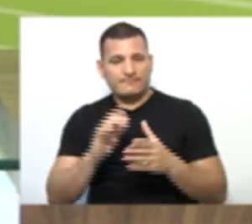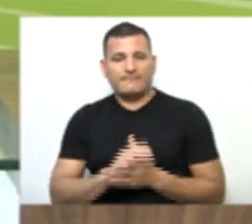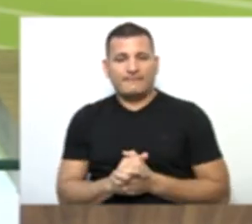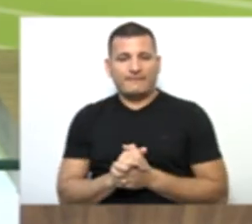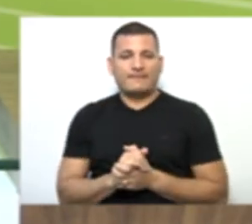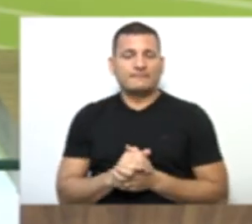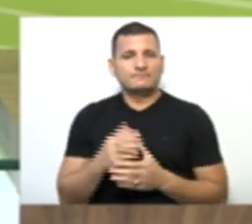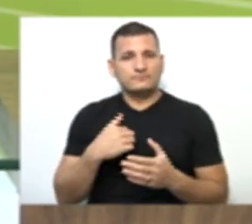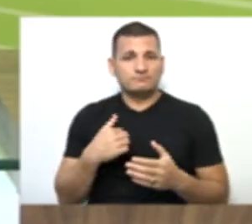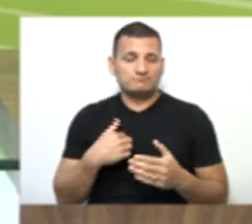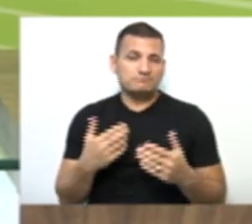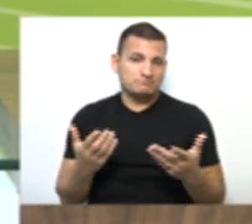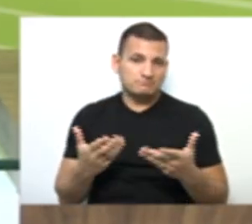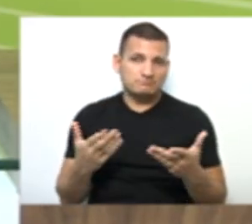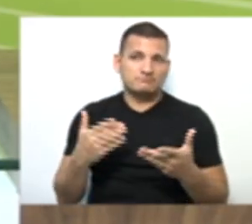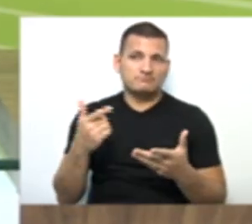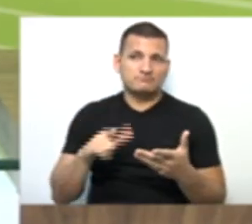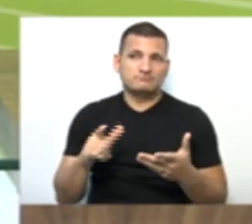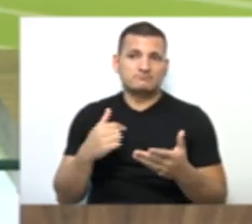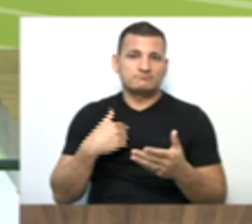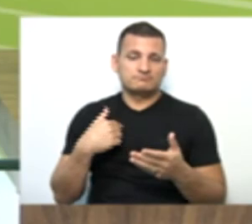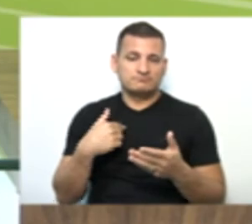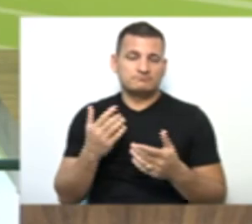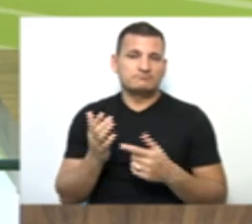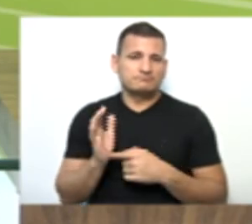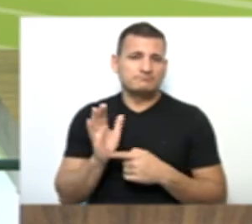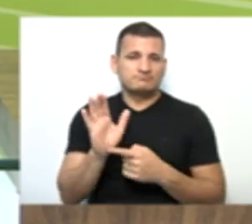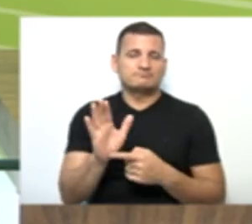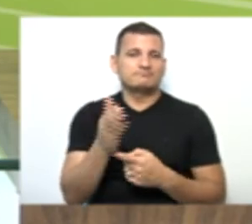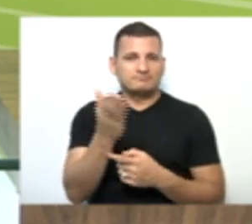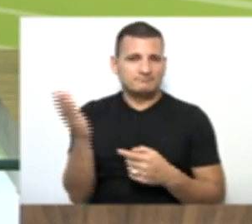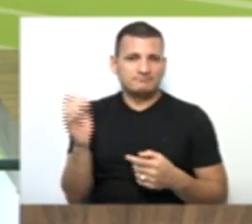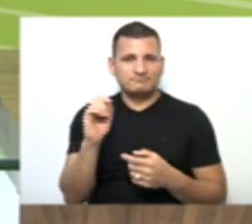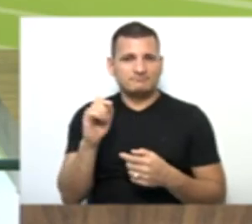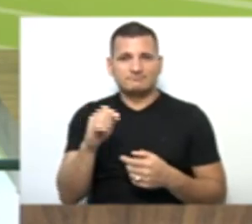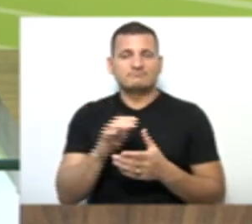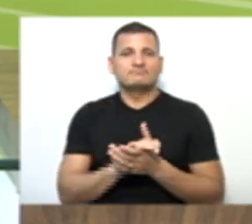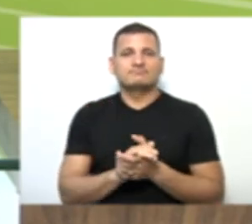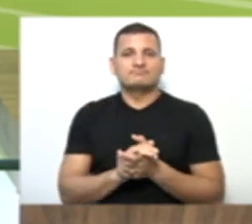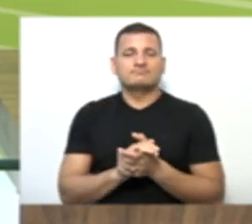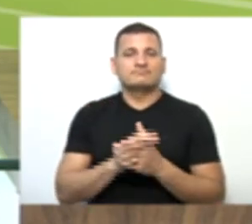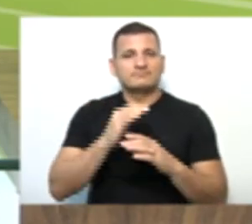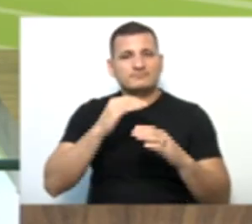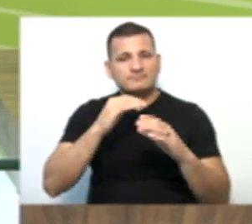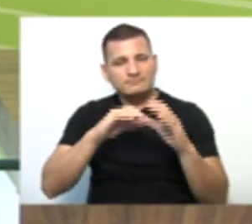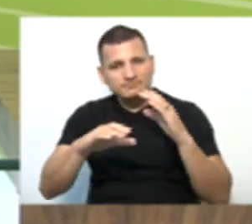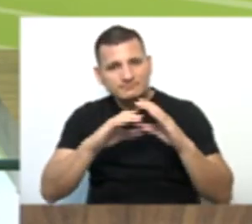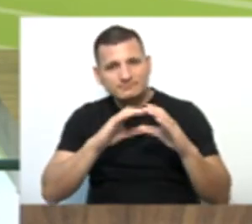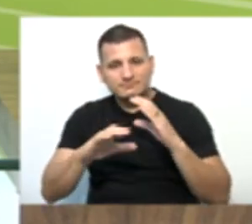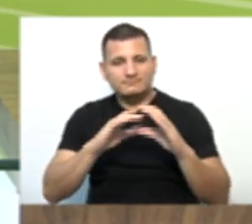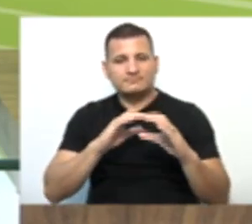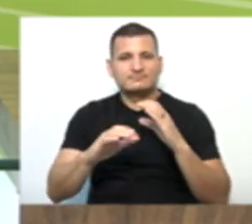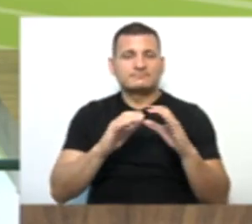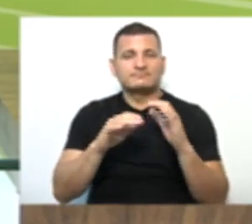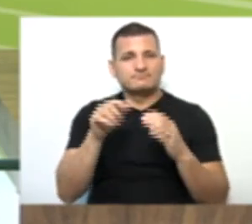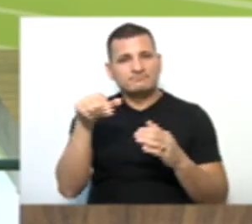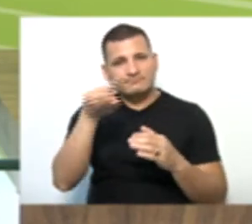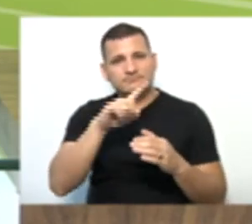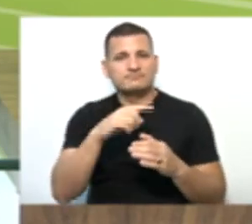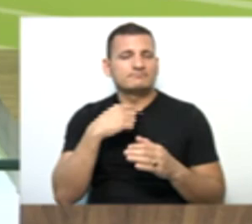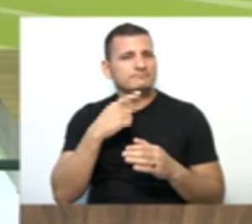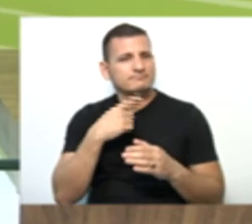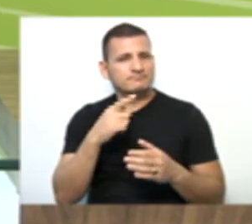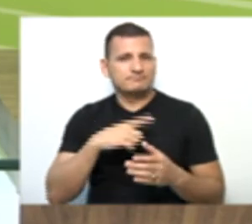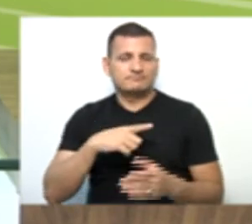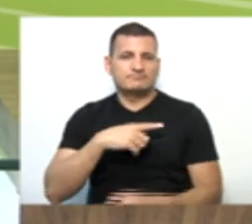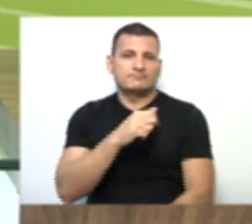estarei na frente desse computador, mas não é para ver redes sociais. É para quê? Para ser um elo entre você, aluno que está com dúvida, tem alguma